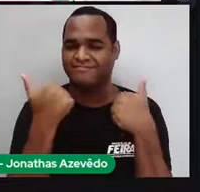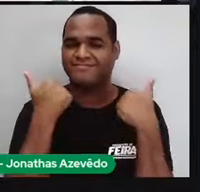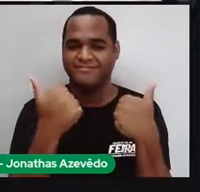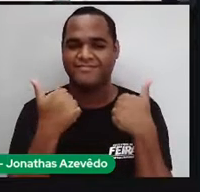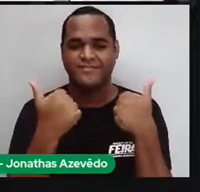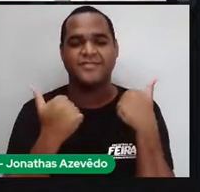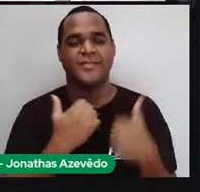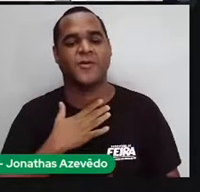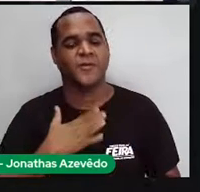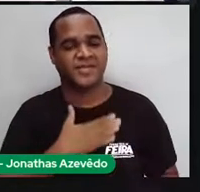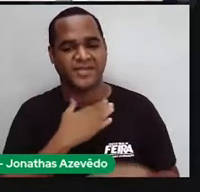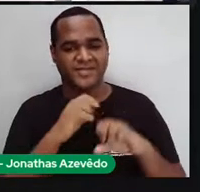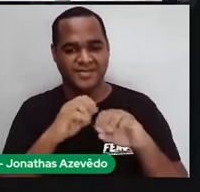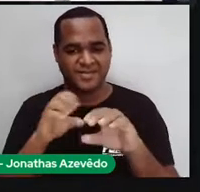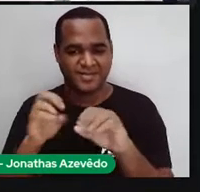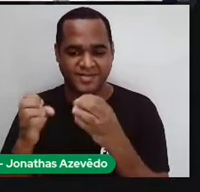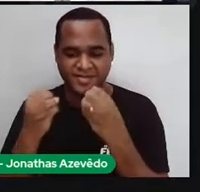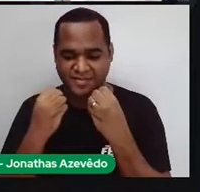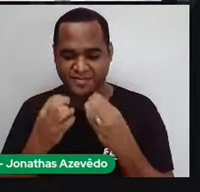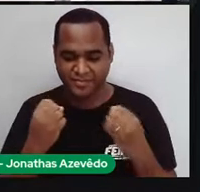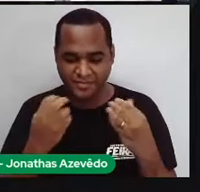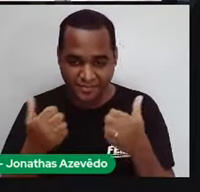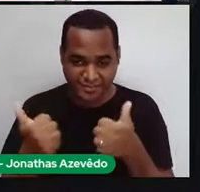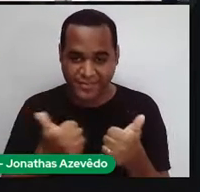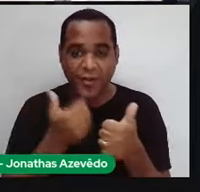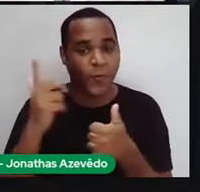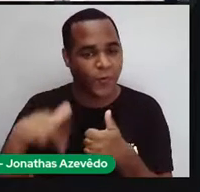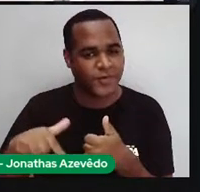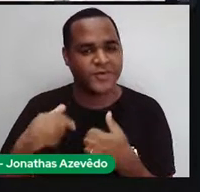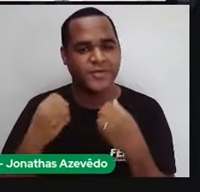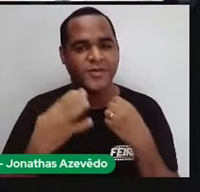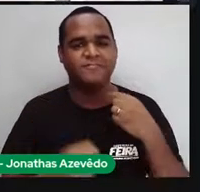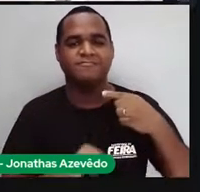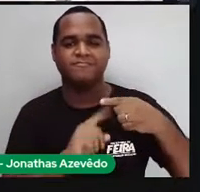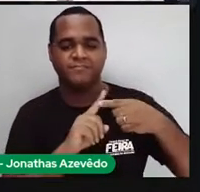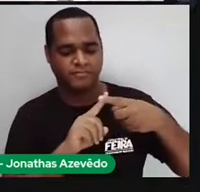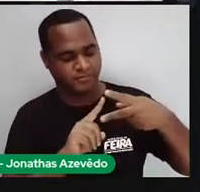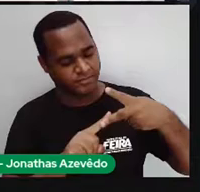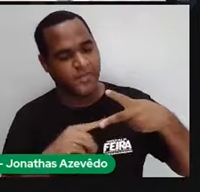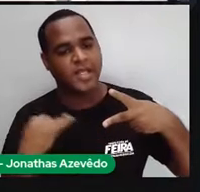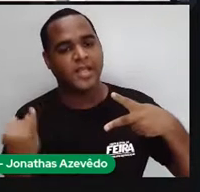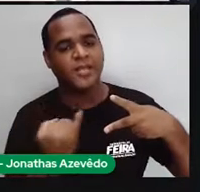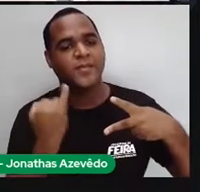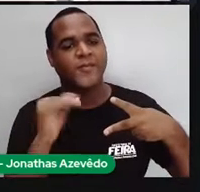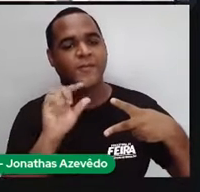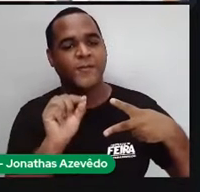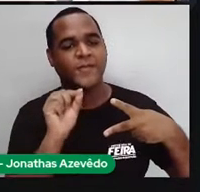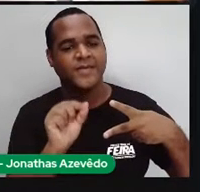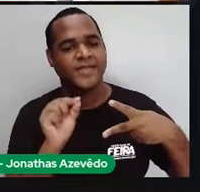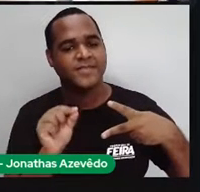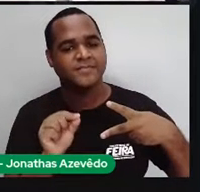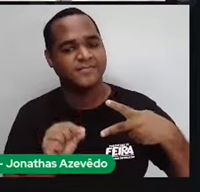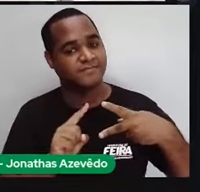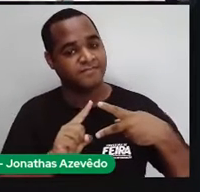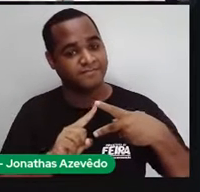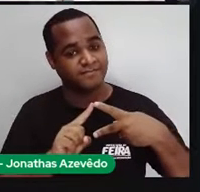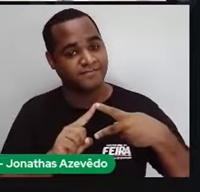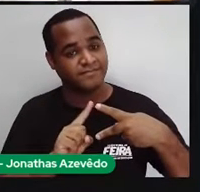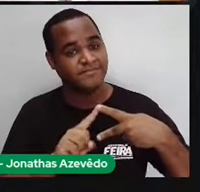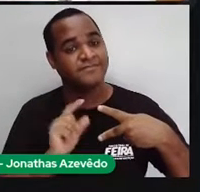curtir de montão poder estar aqui mais uma vez tá e o que é que foi importante para nós hoje